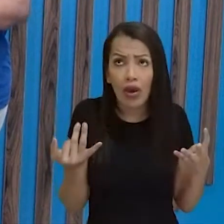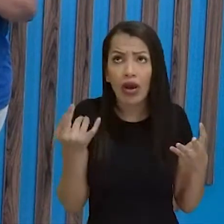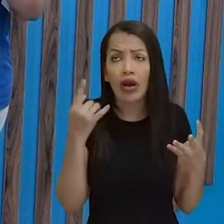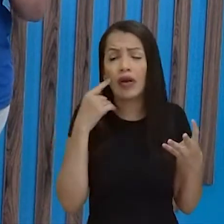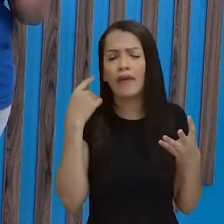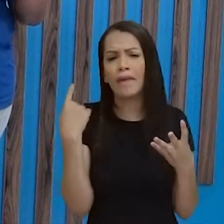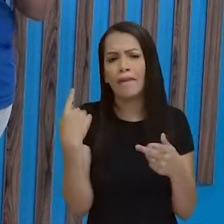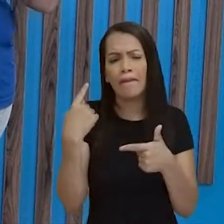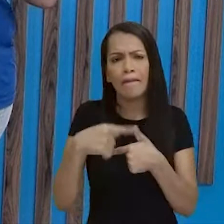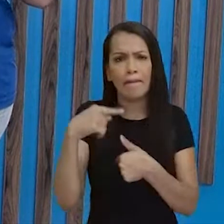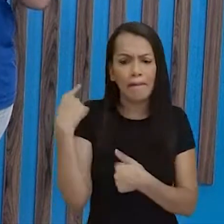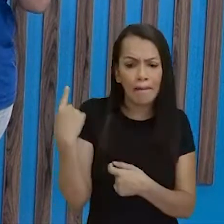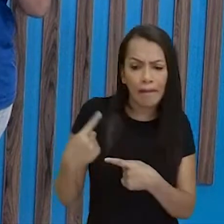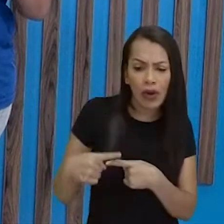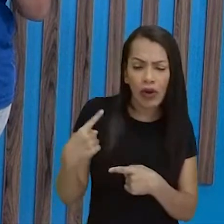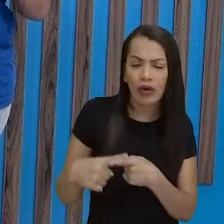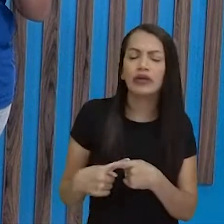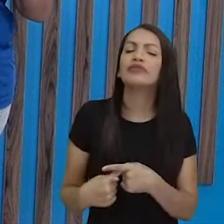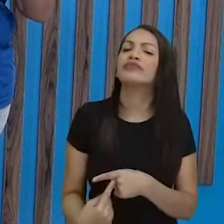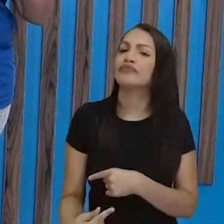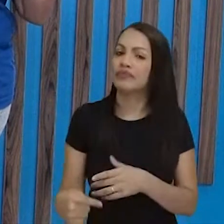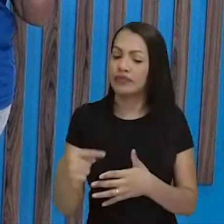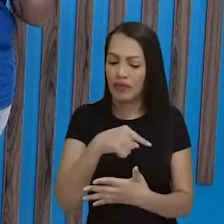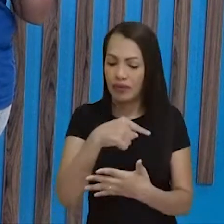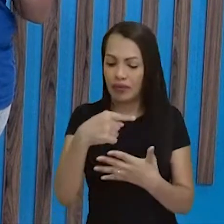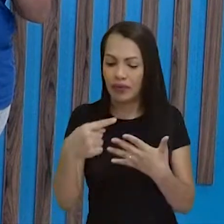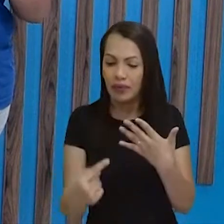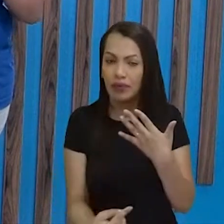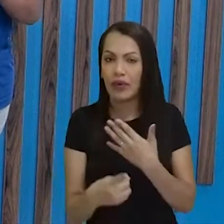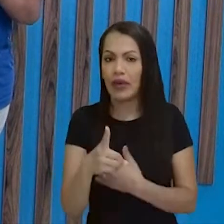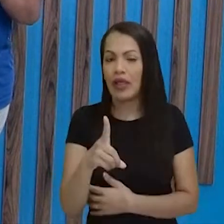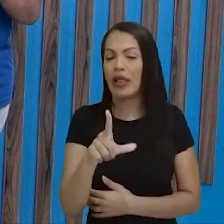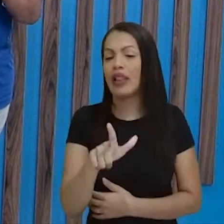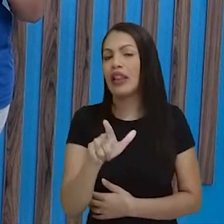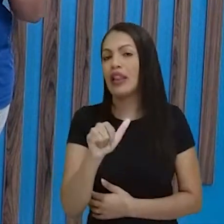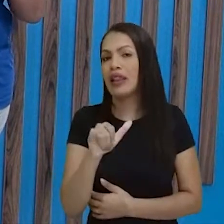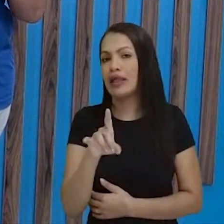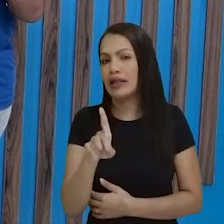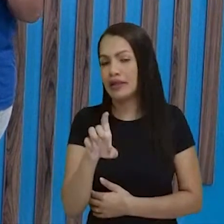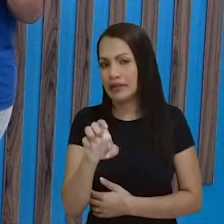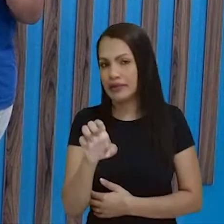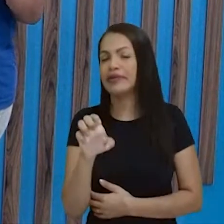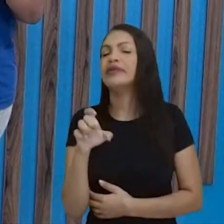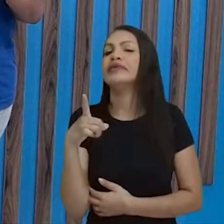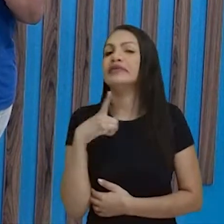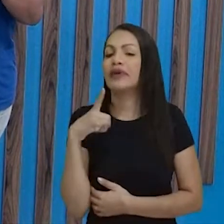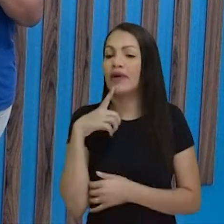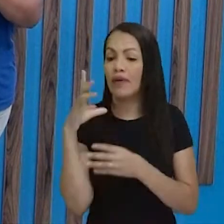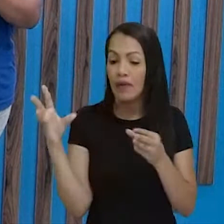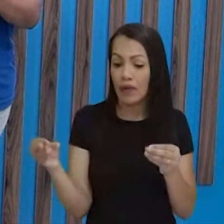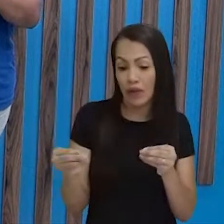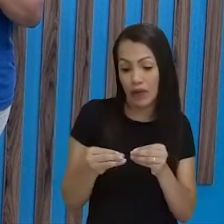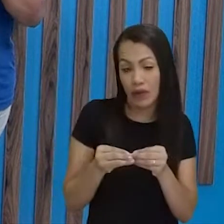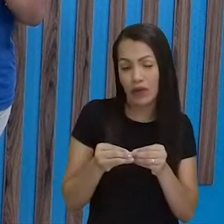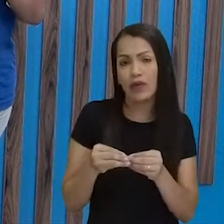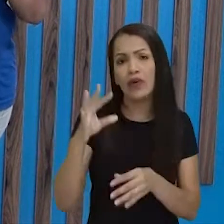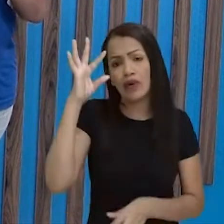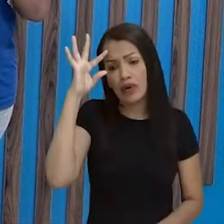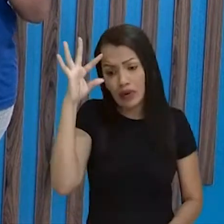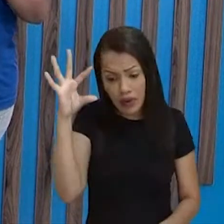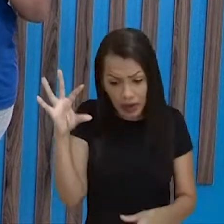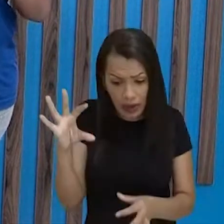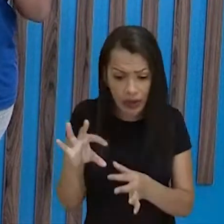fatos. Então, neste lead da notícia vai haver um resumo, onde você vai compreender e